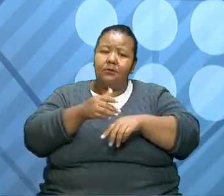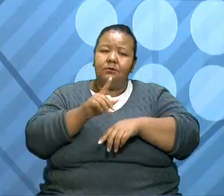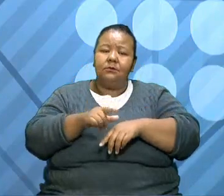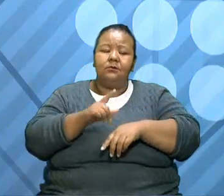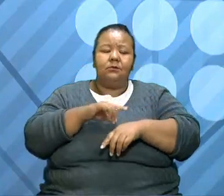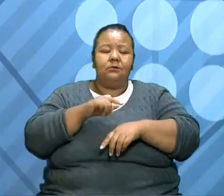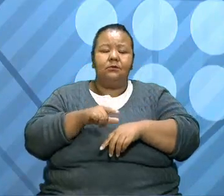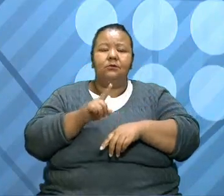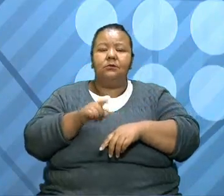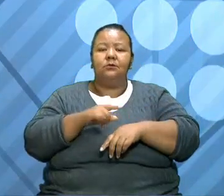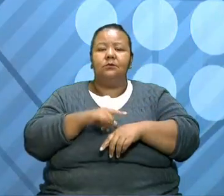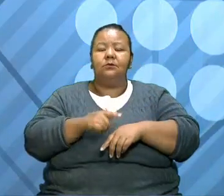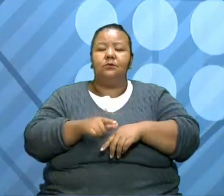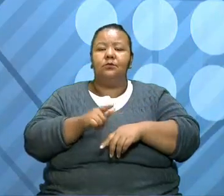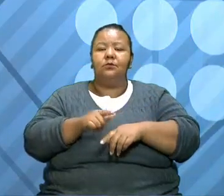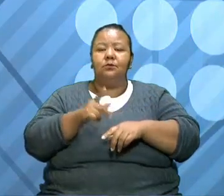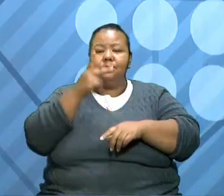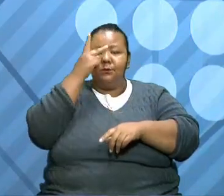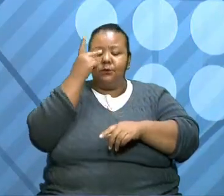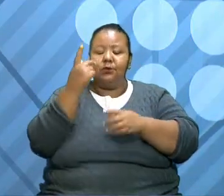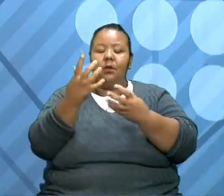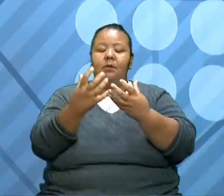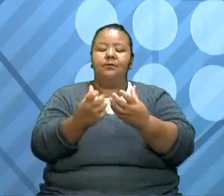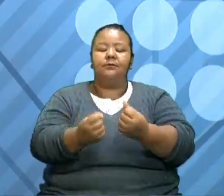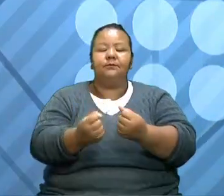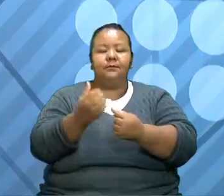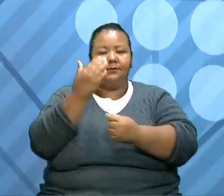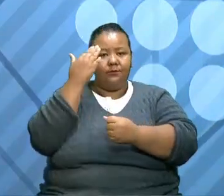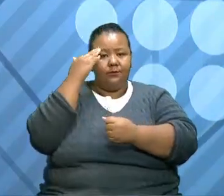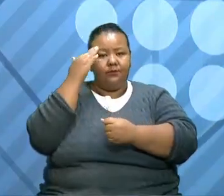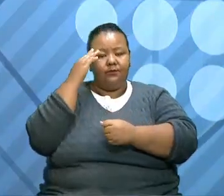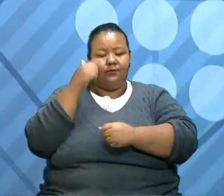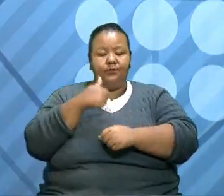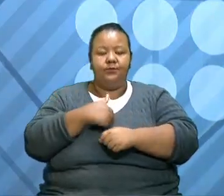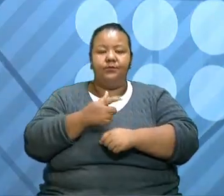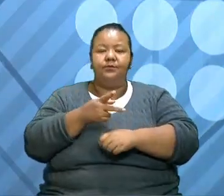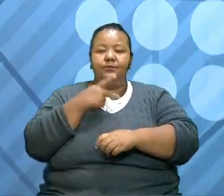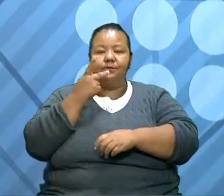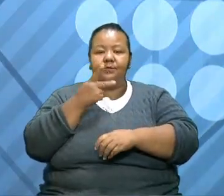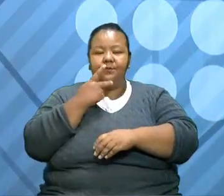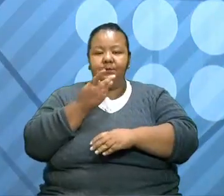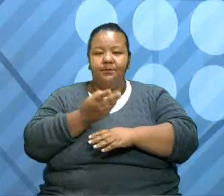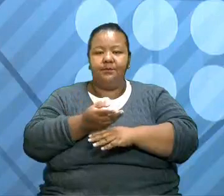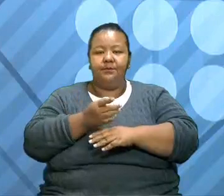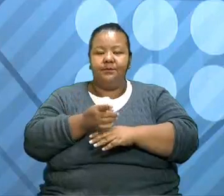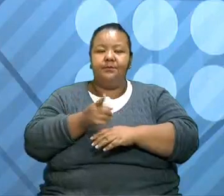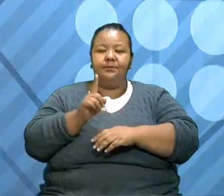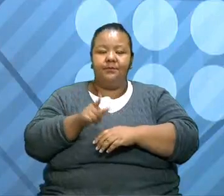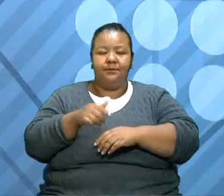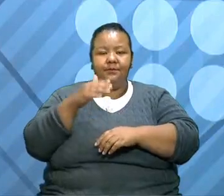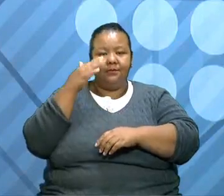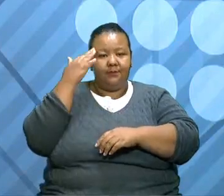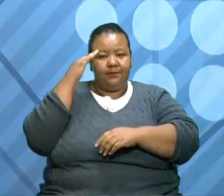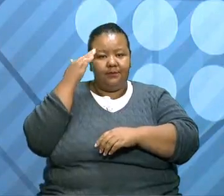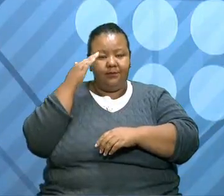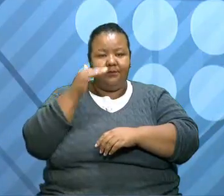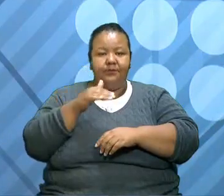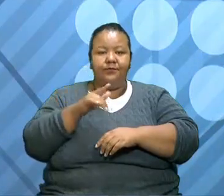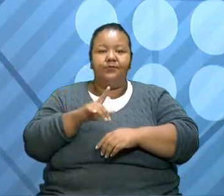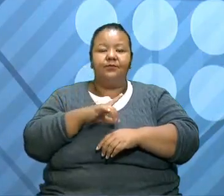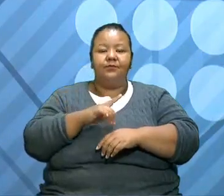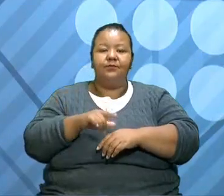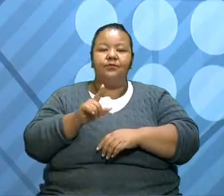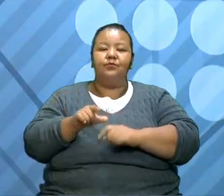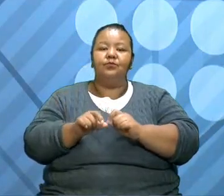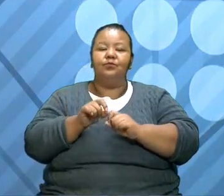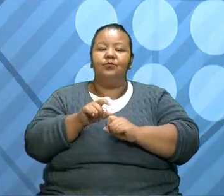Eu tenho que ter, o meu receptor tem que entender do que eu estou falando. Ele tem que saber. Para isso, eu tenho